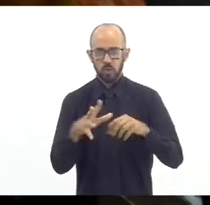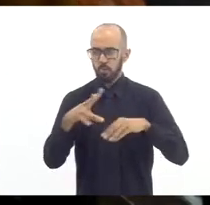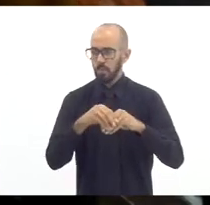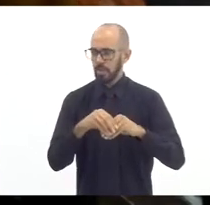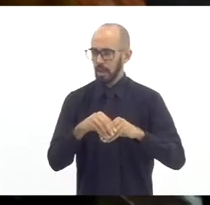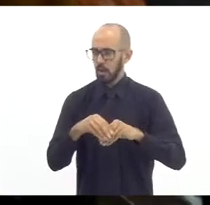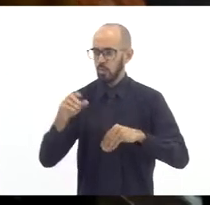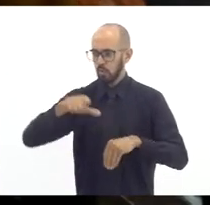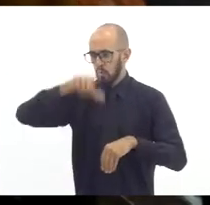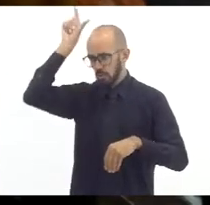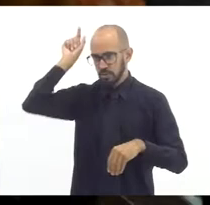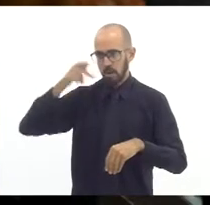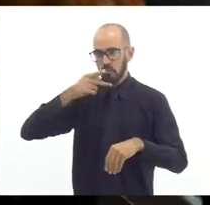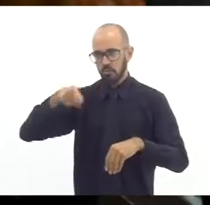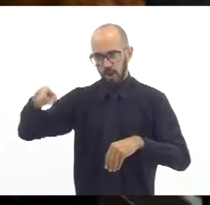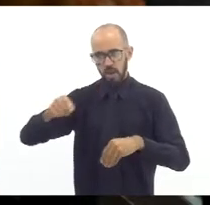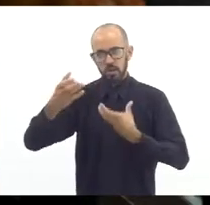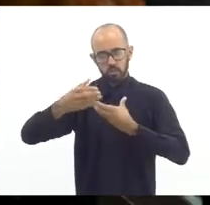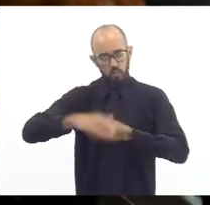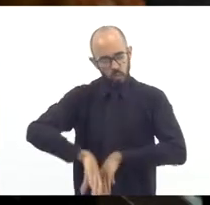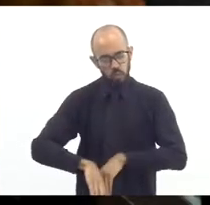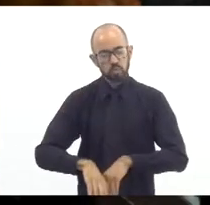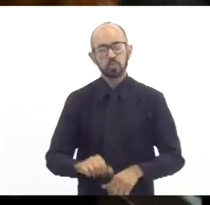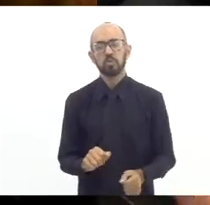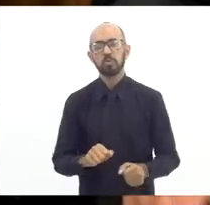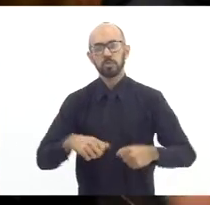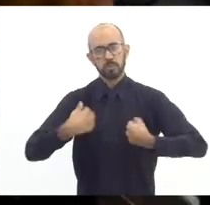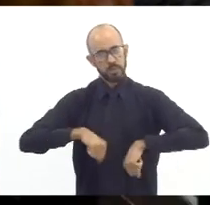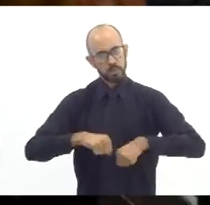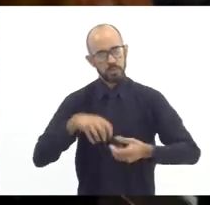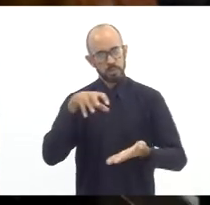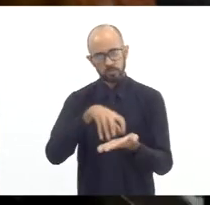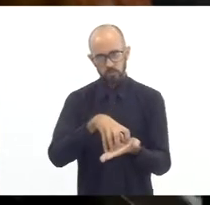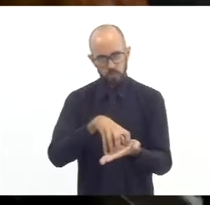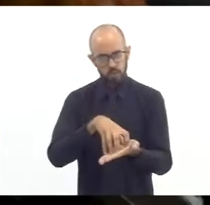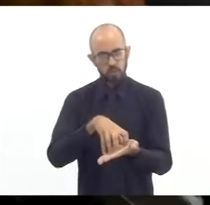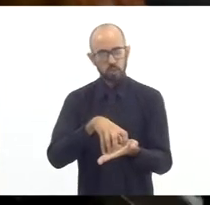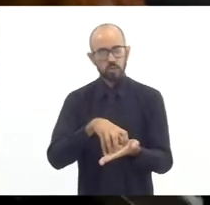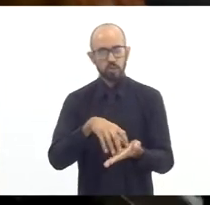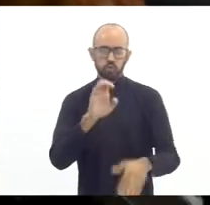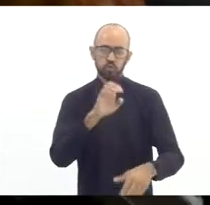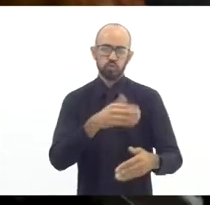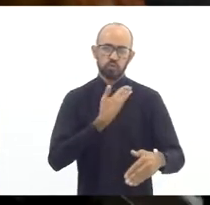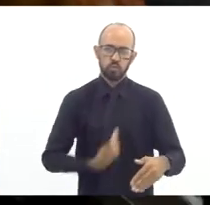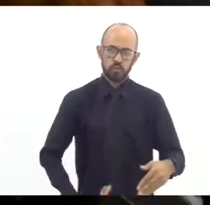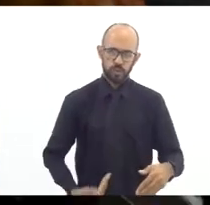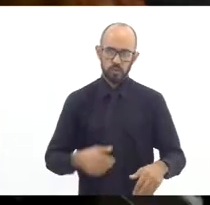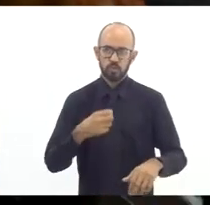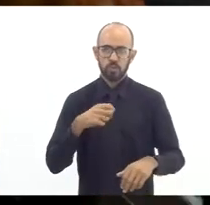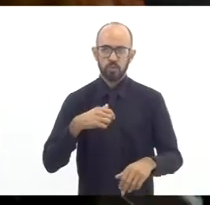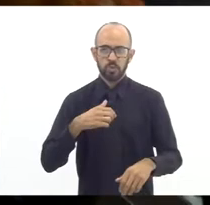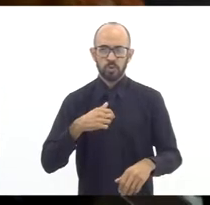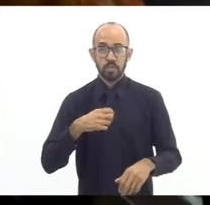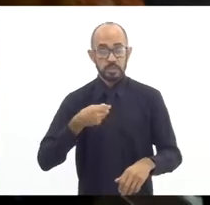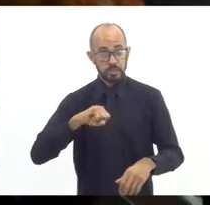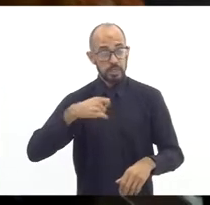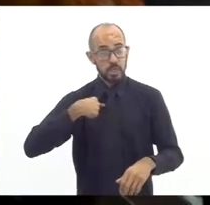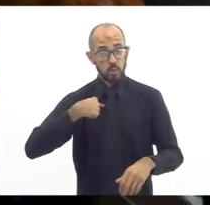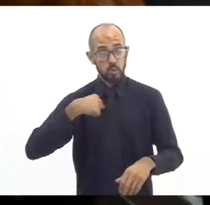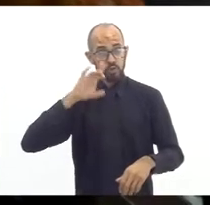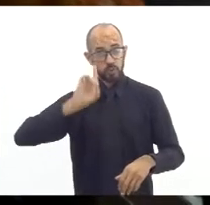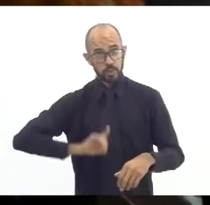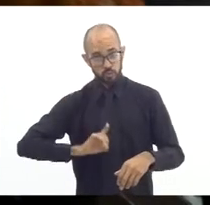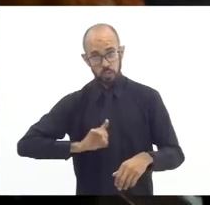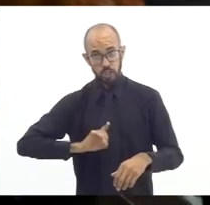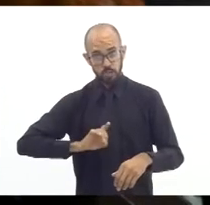sempre fala no concurso público para os órgãos de Estado. Eu acho que, se eu tivesse o direito,